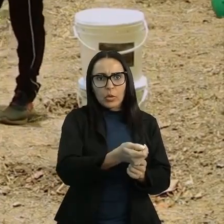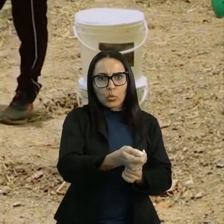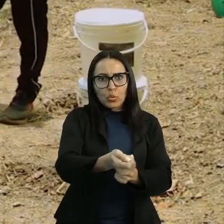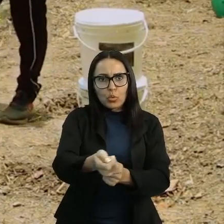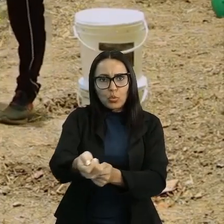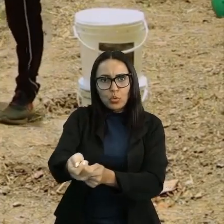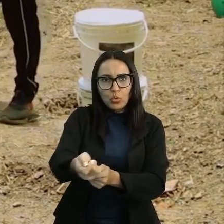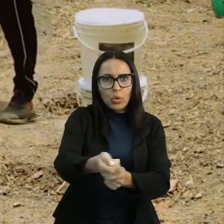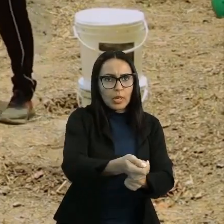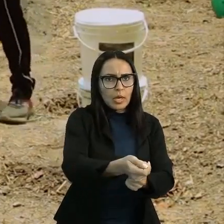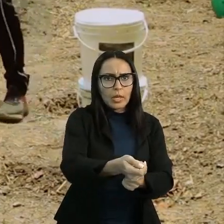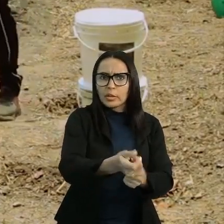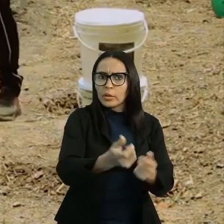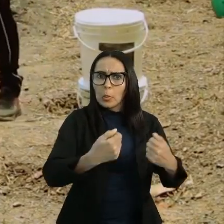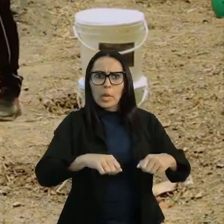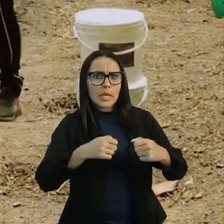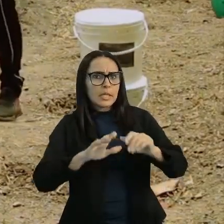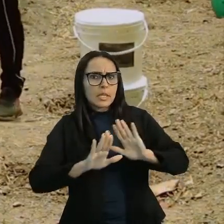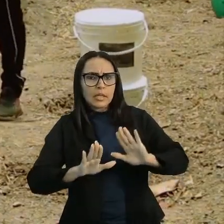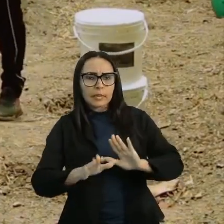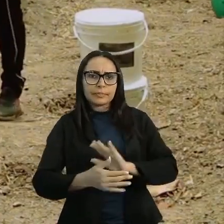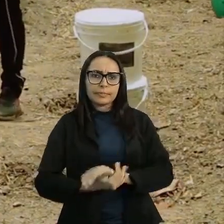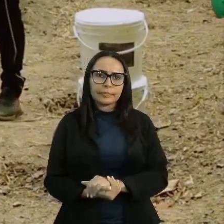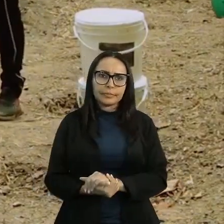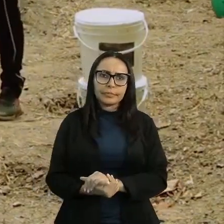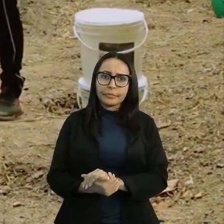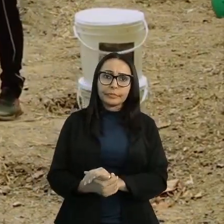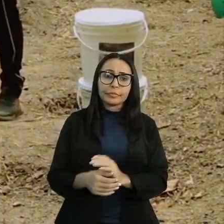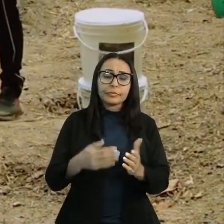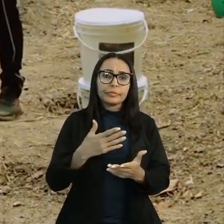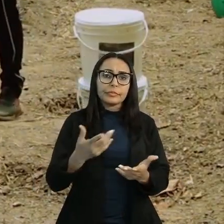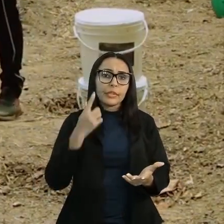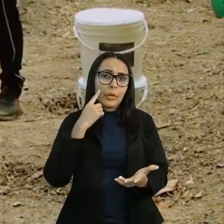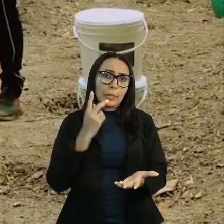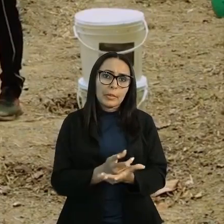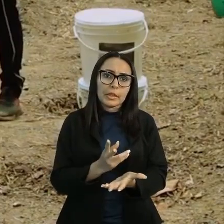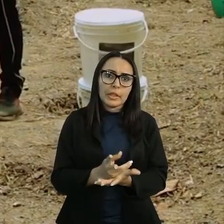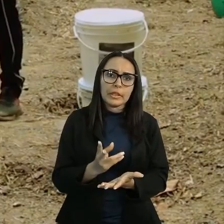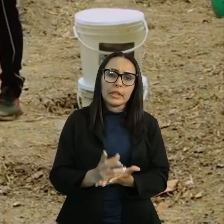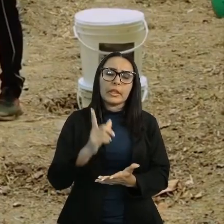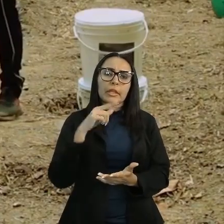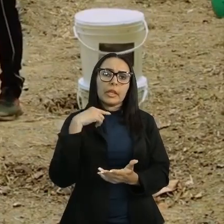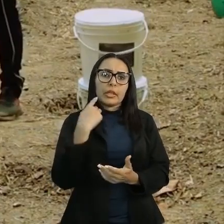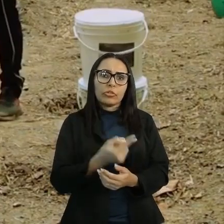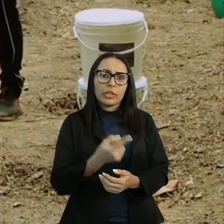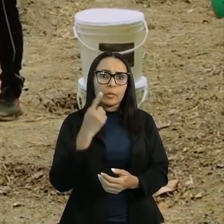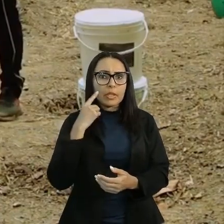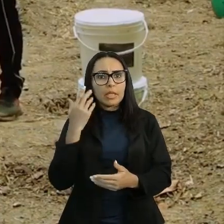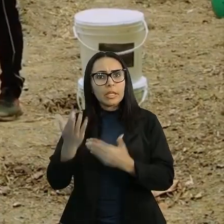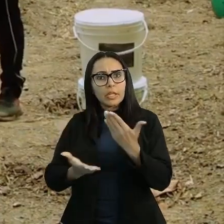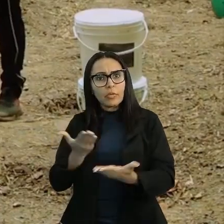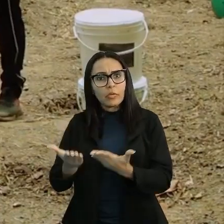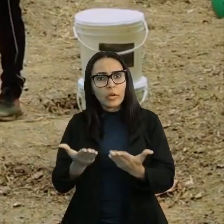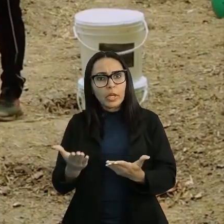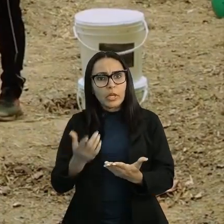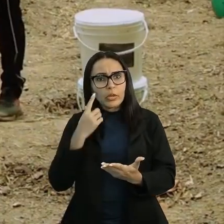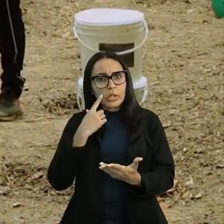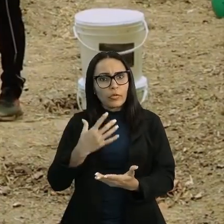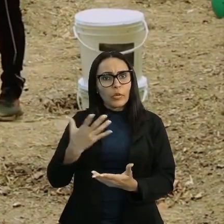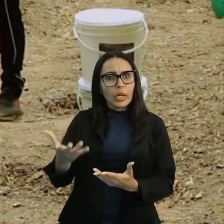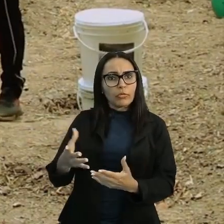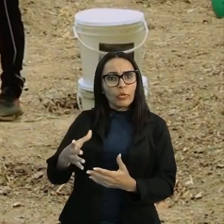do sol no solo ele diminui, ele retém. Então a água, o solo, ele fica mais